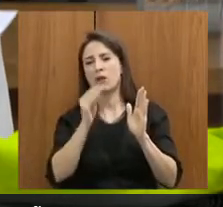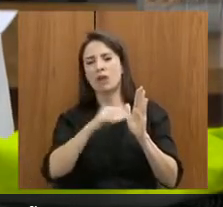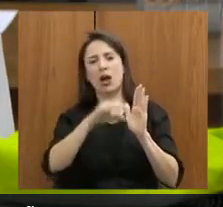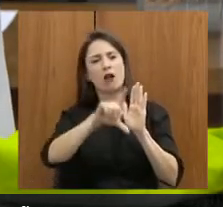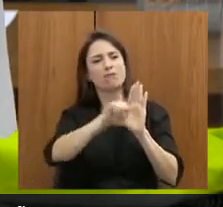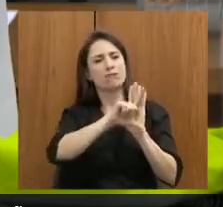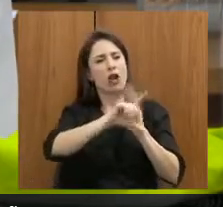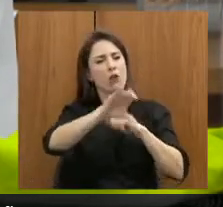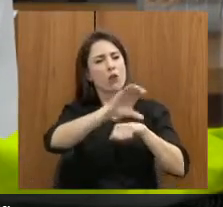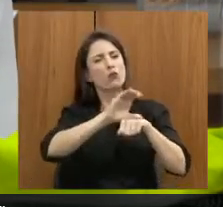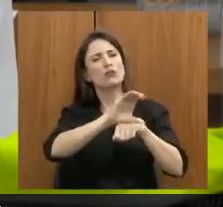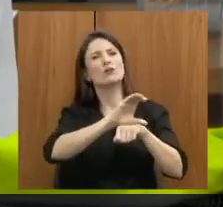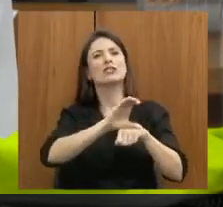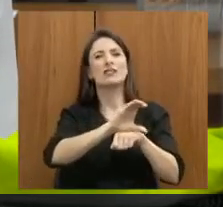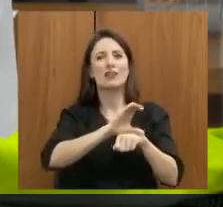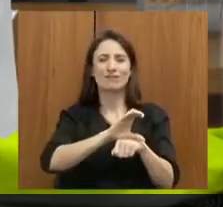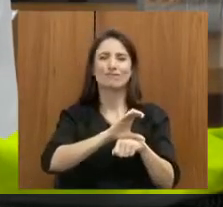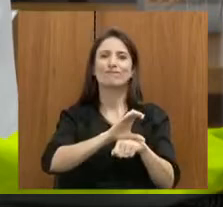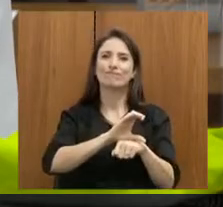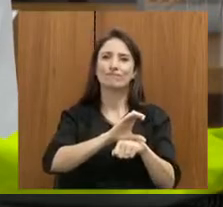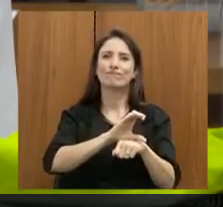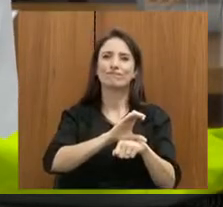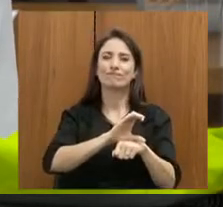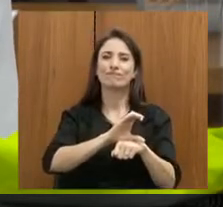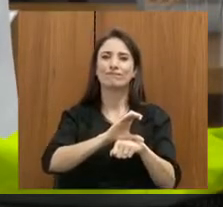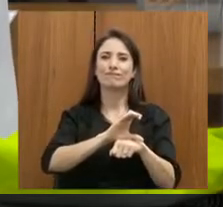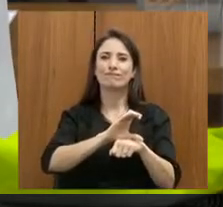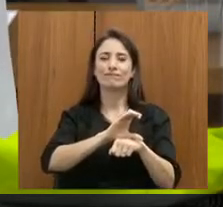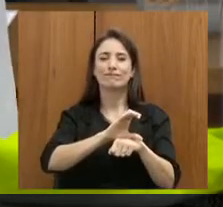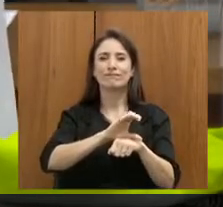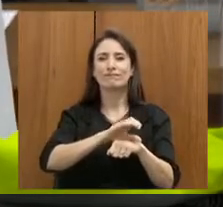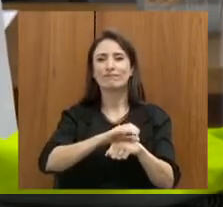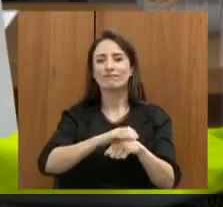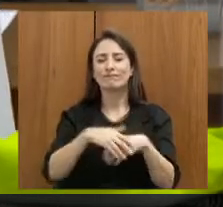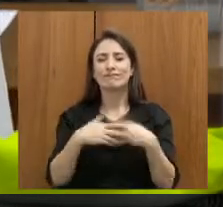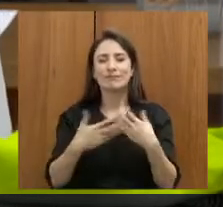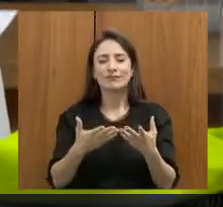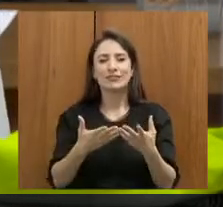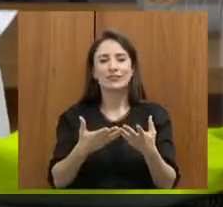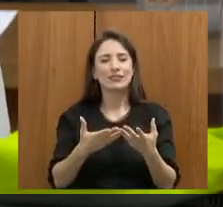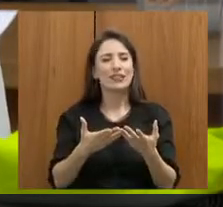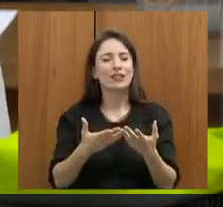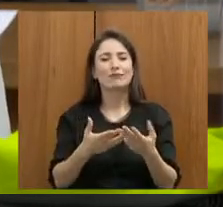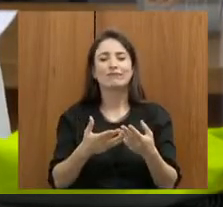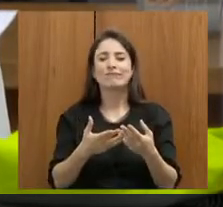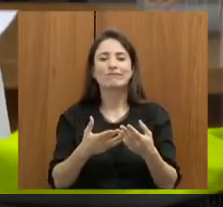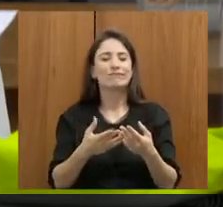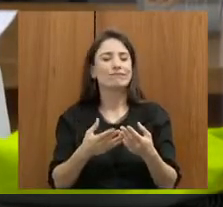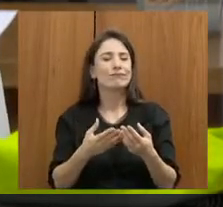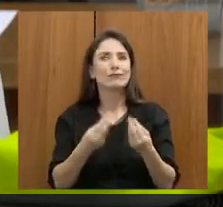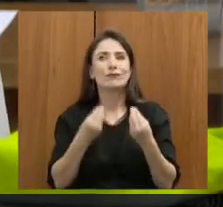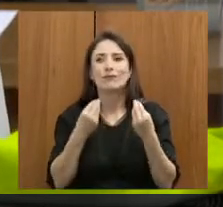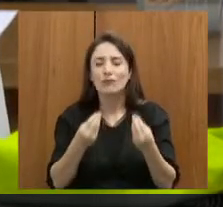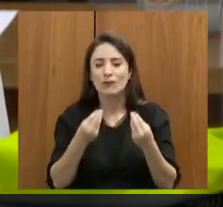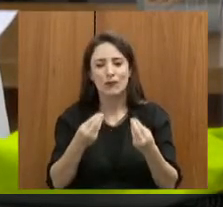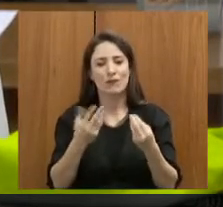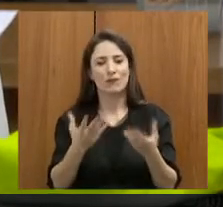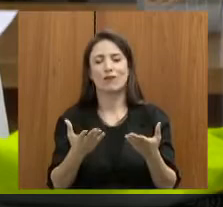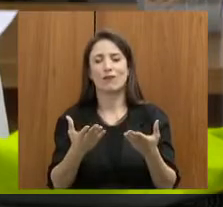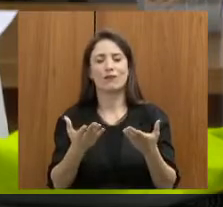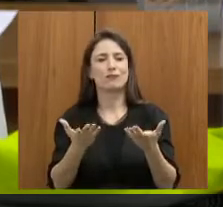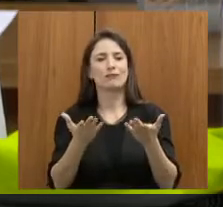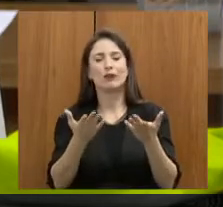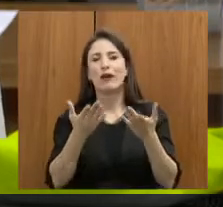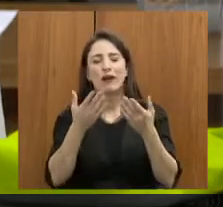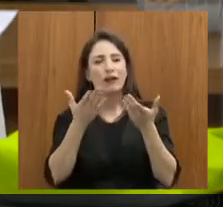os direitos aí E então é possível bancar a constituição bancar os nossos